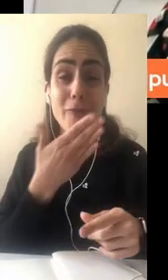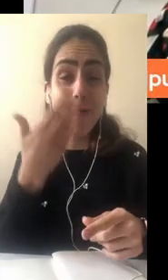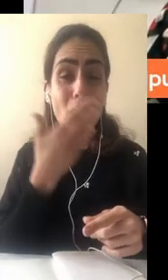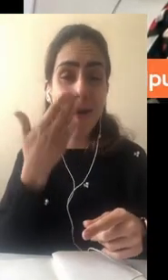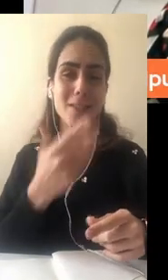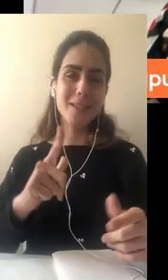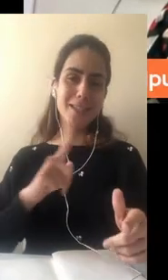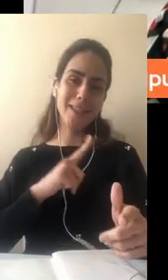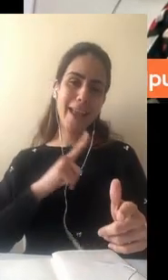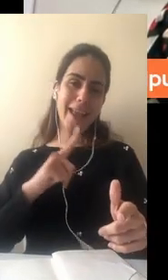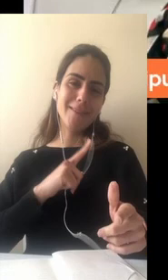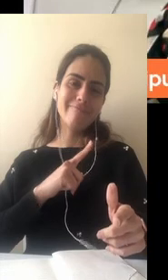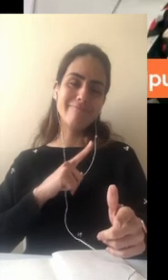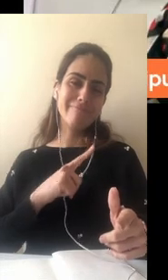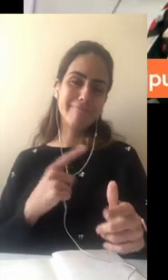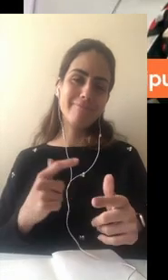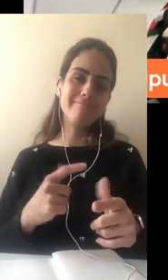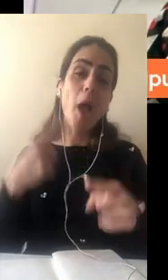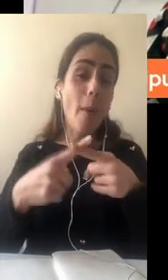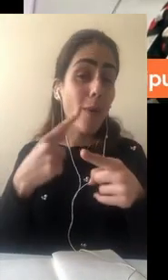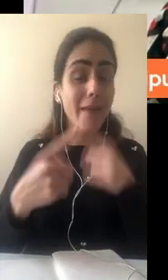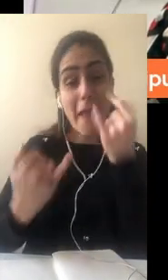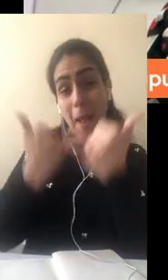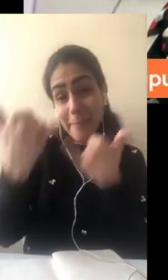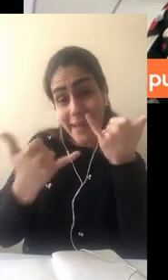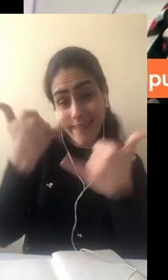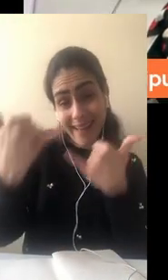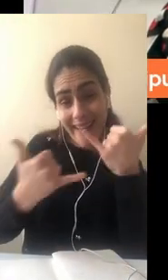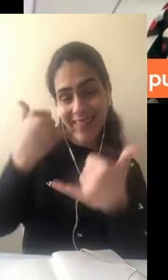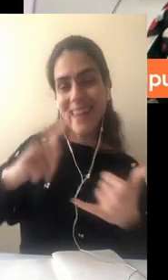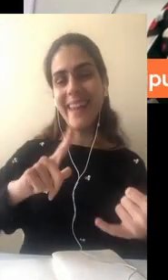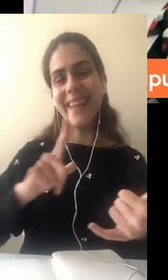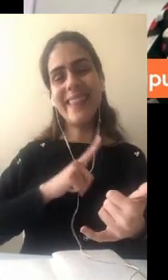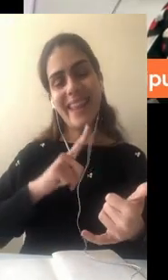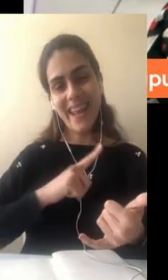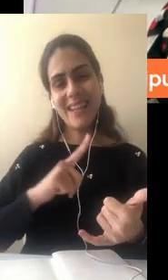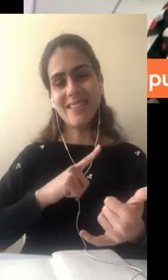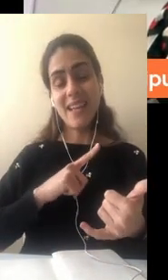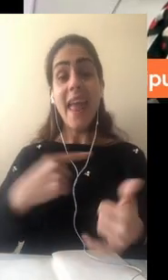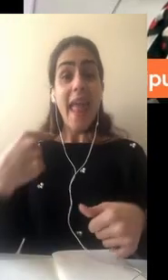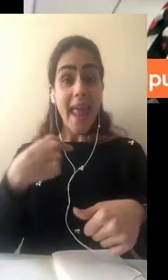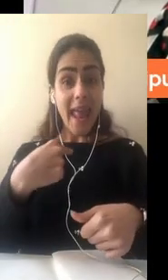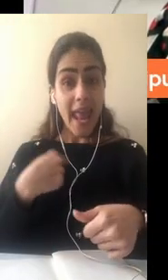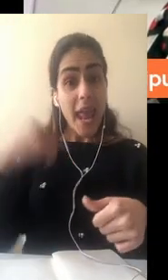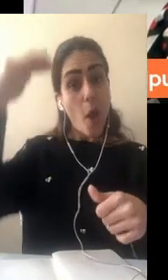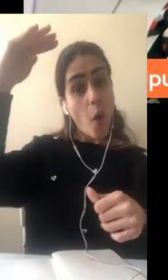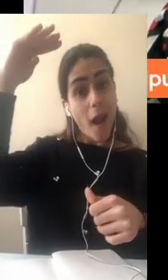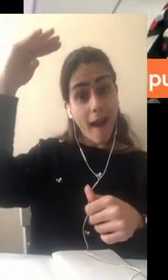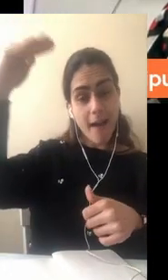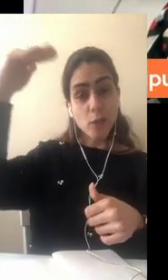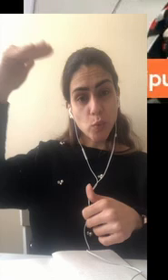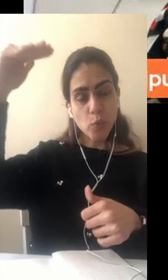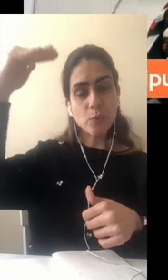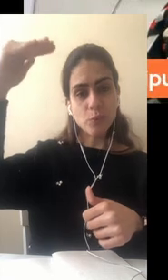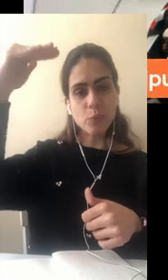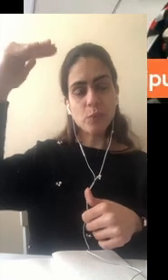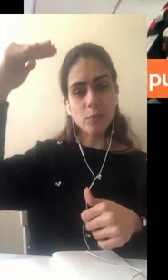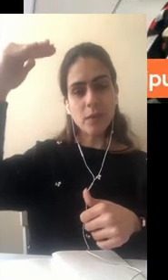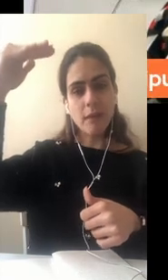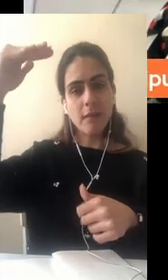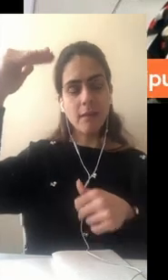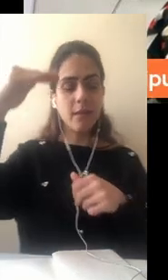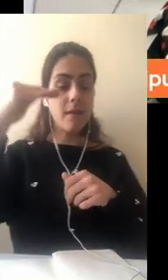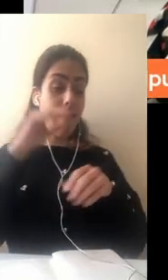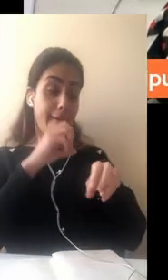bom, com brincadeira e doce. Eu vou, como adulta, e vou